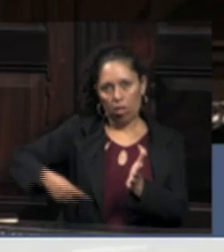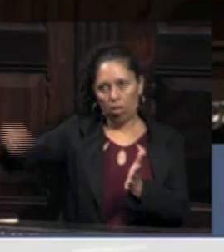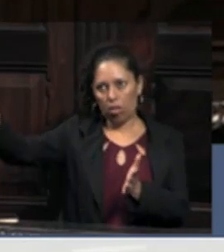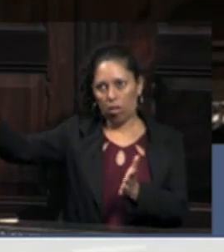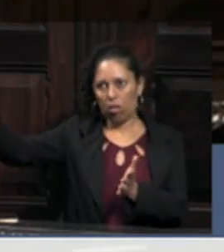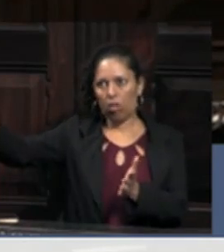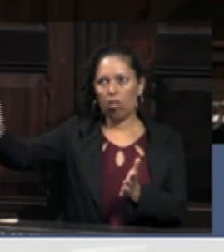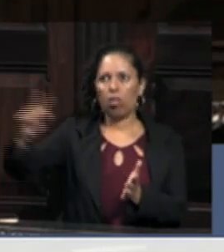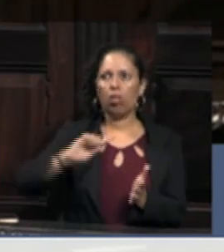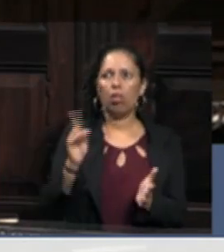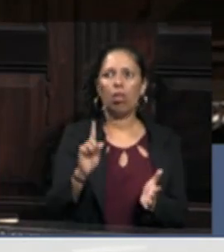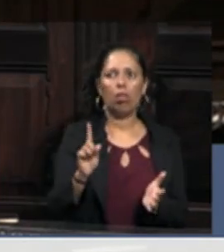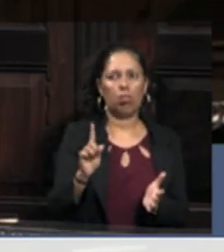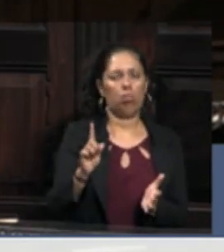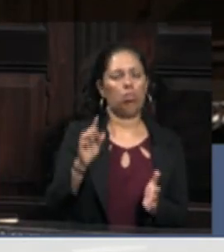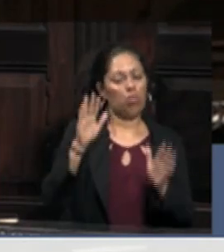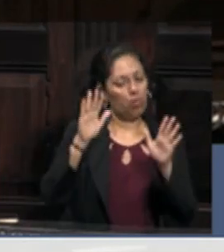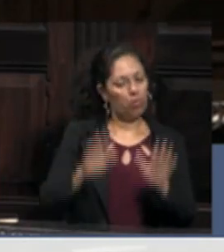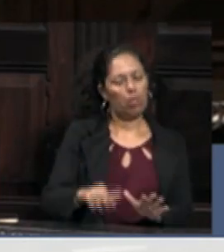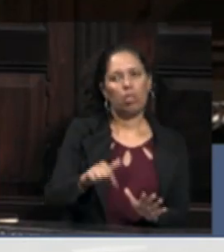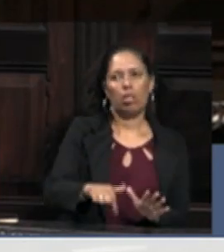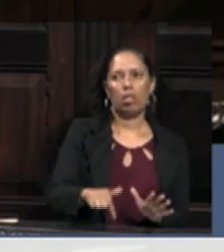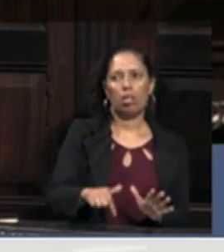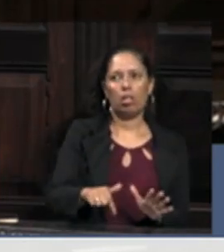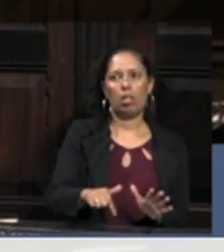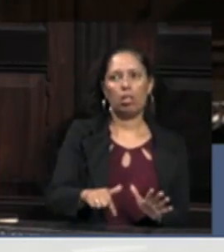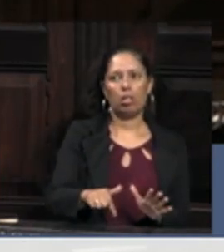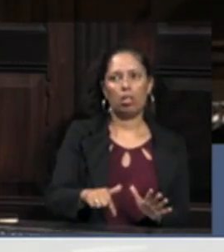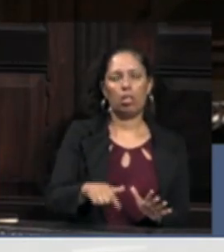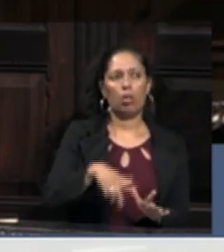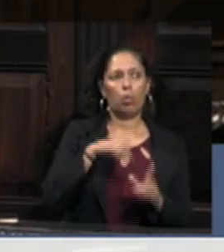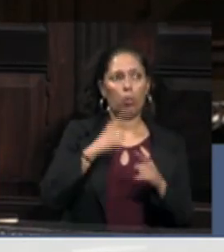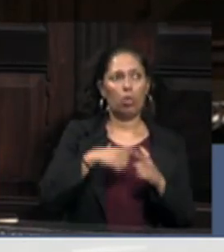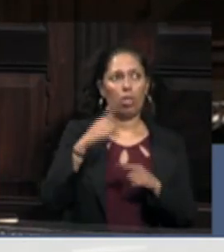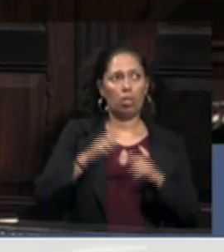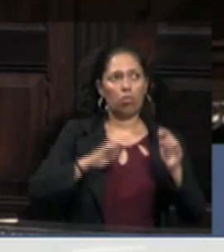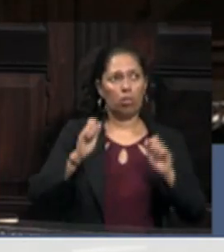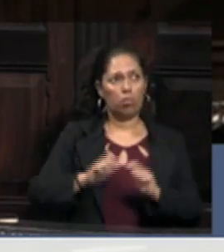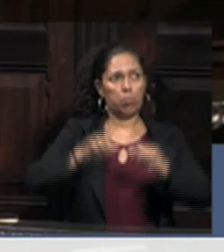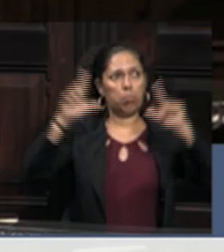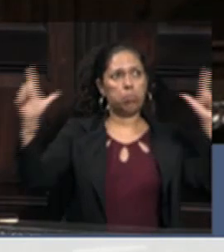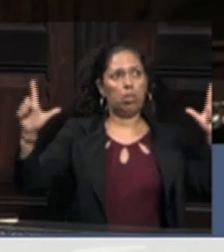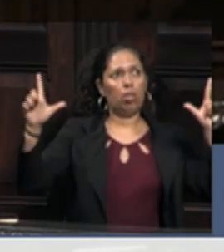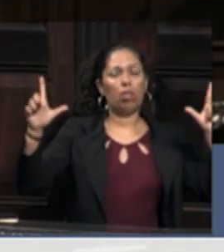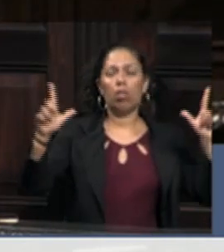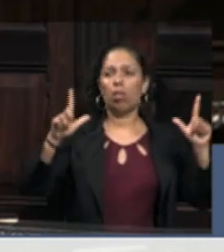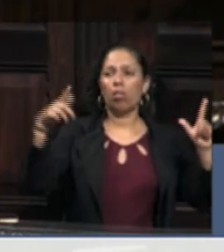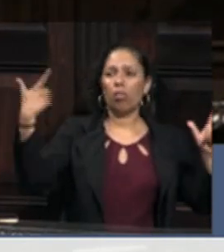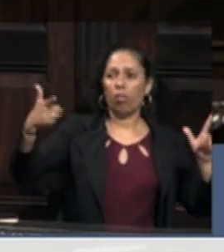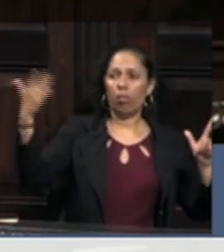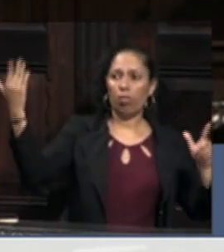na marcação da presença no quadro, e sim